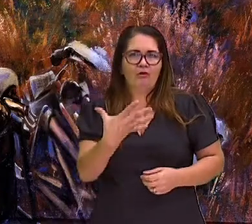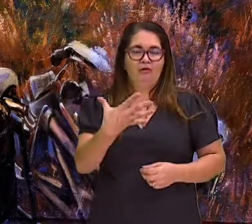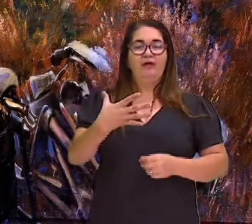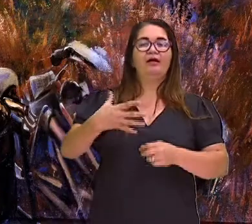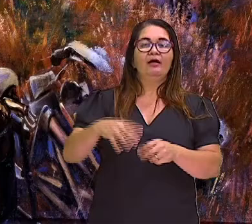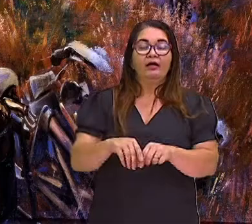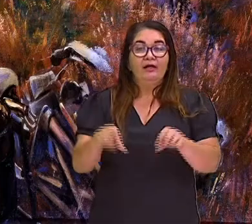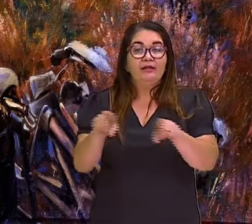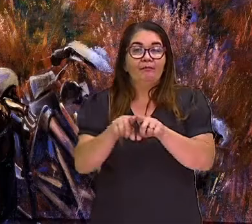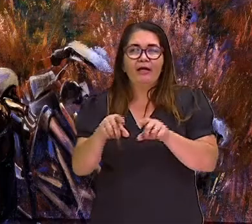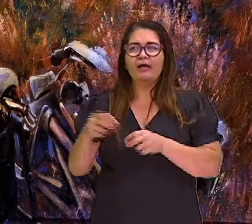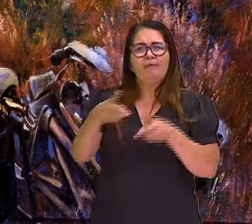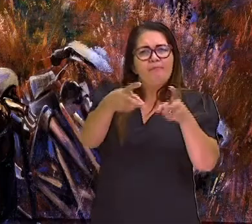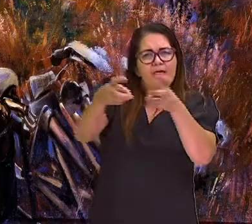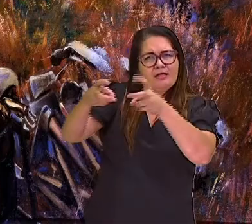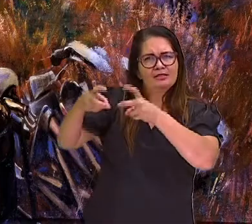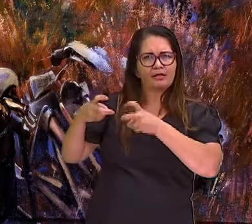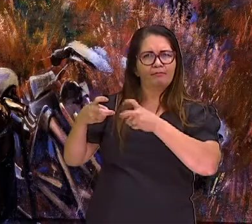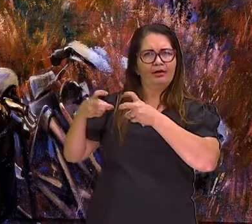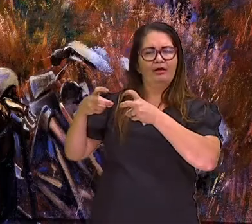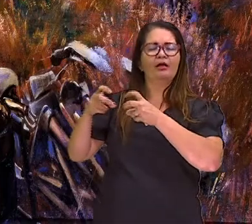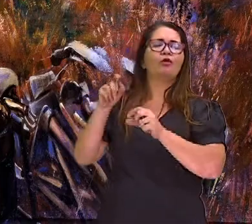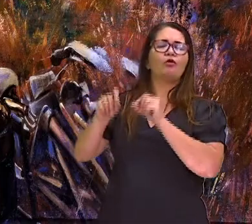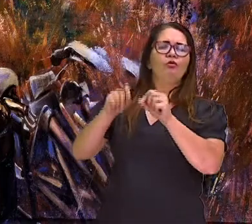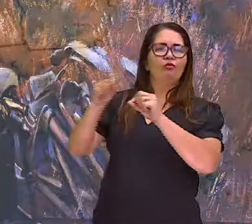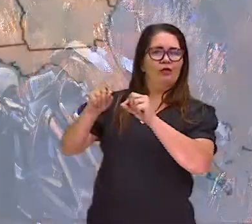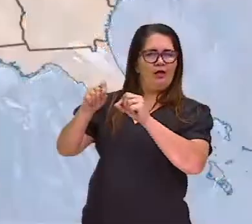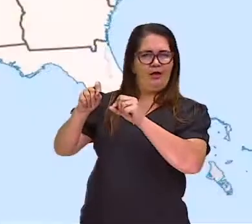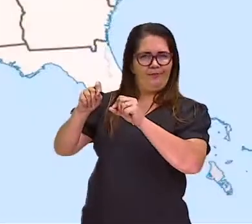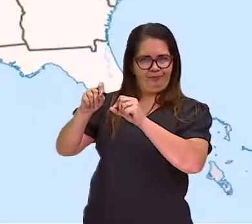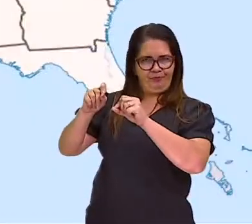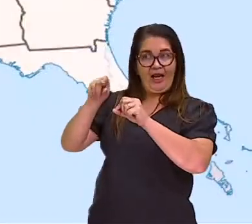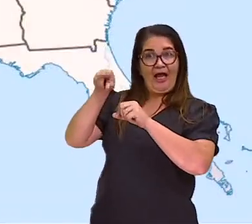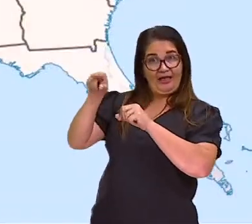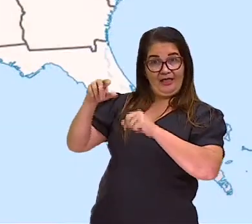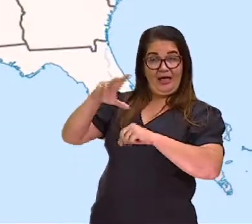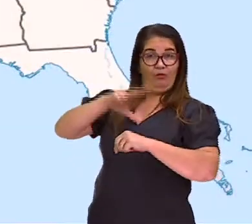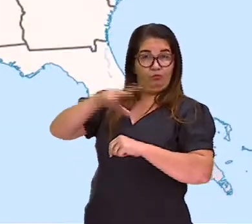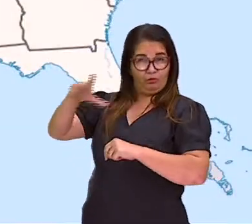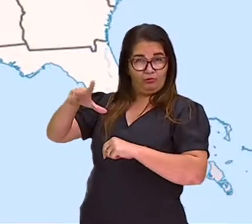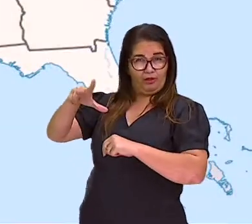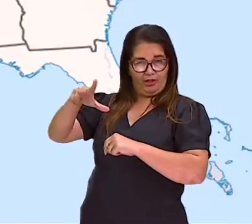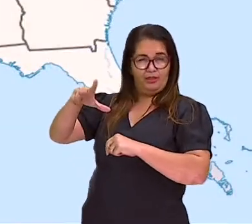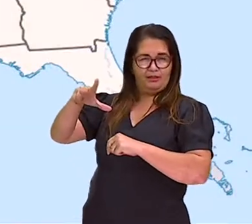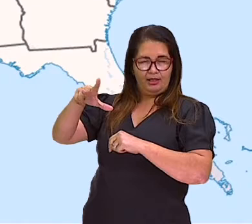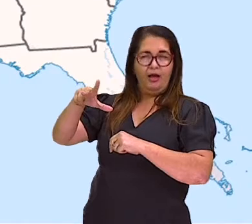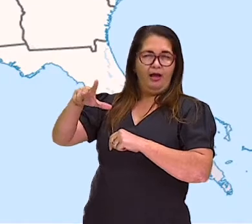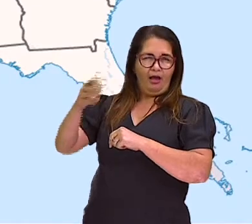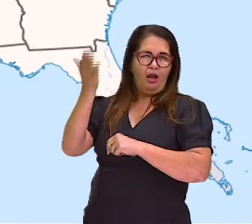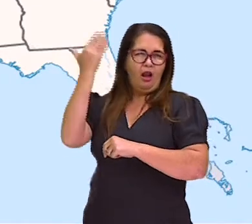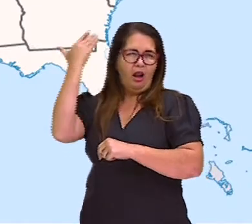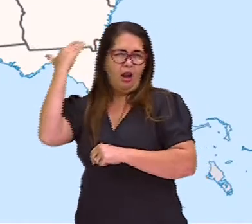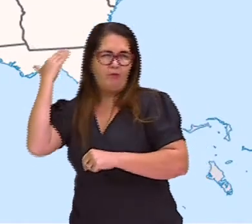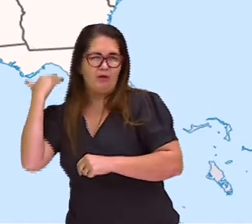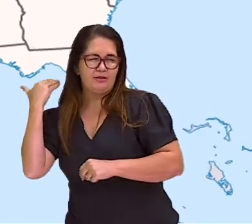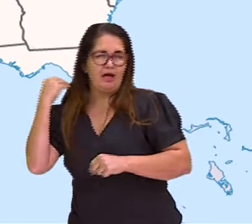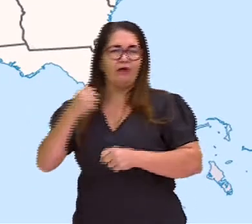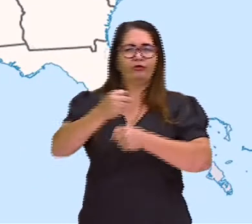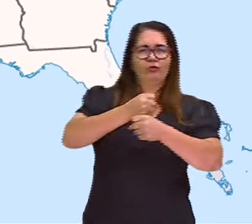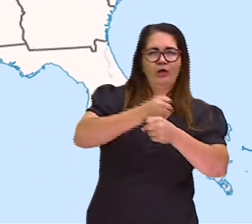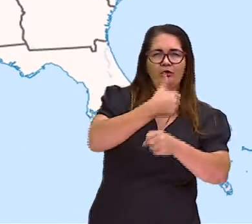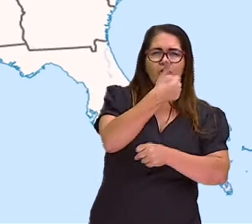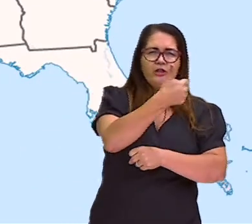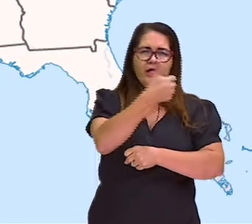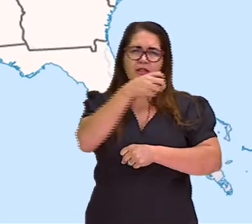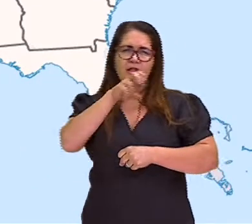A colonização inglesa não deu certo na primeira tentativa. Entre os anos de